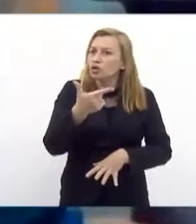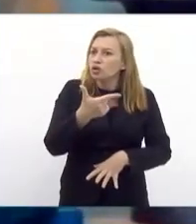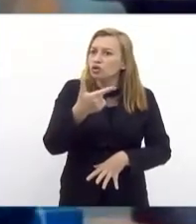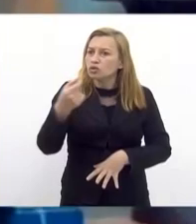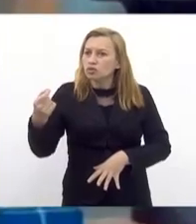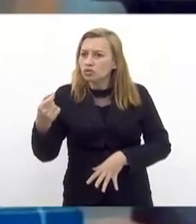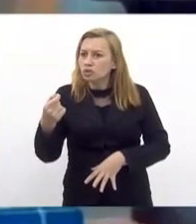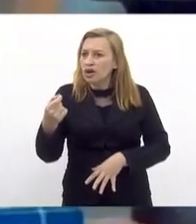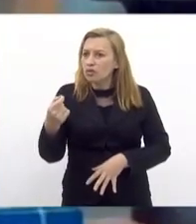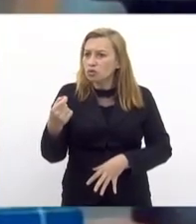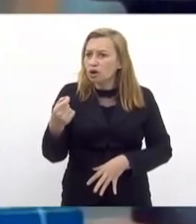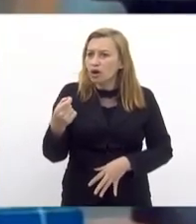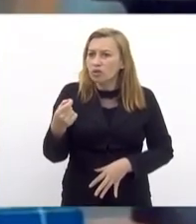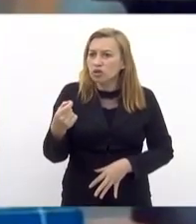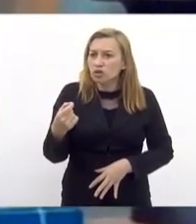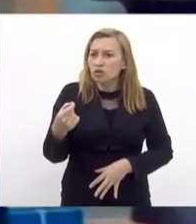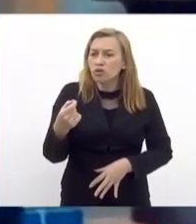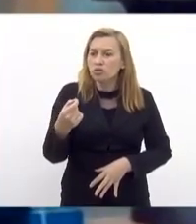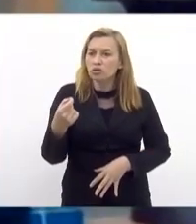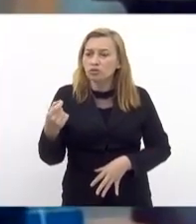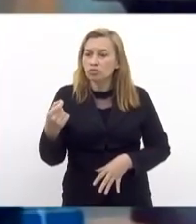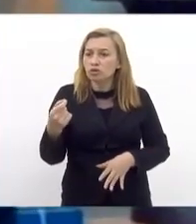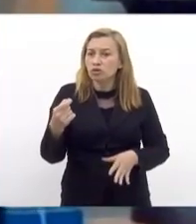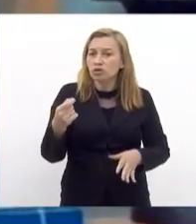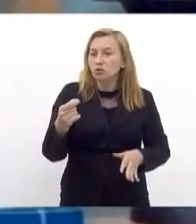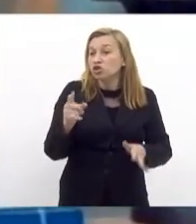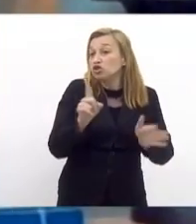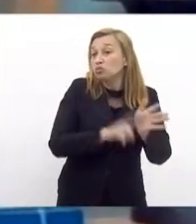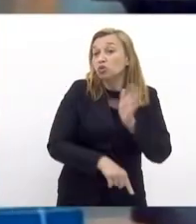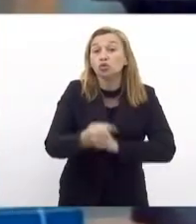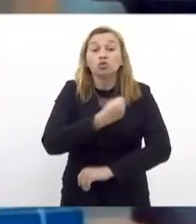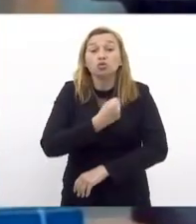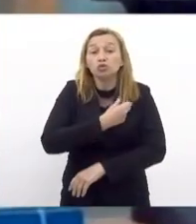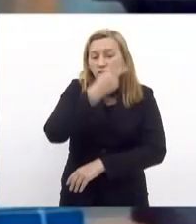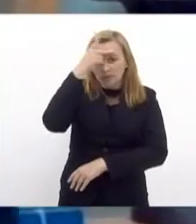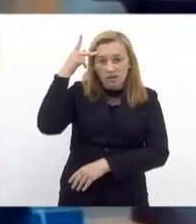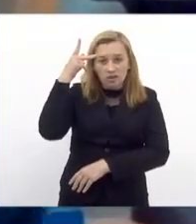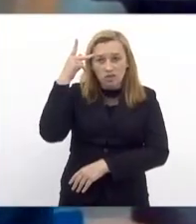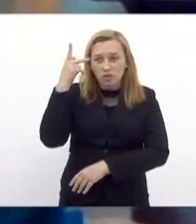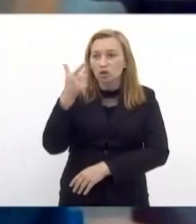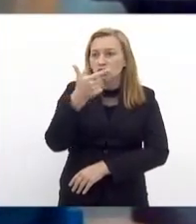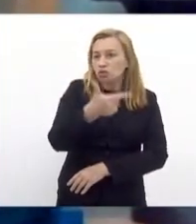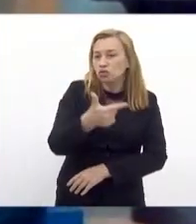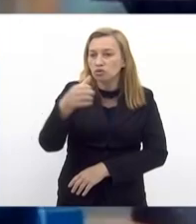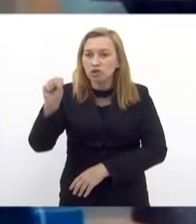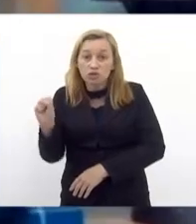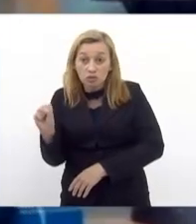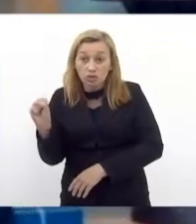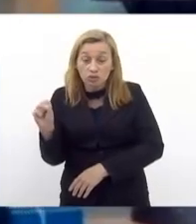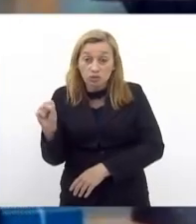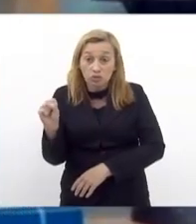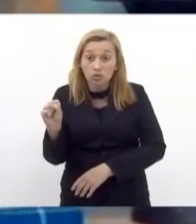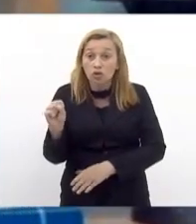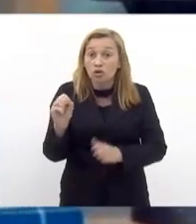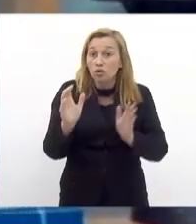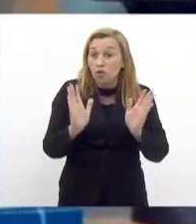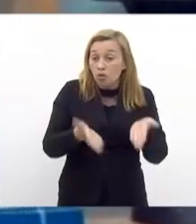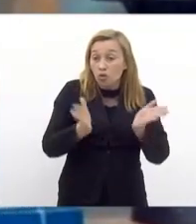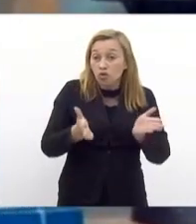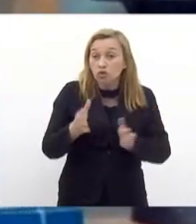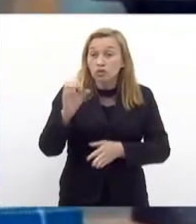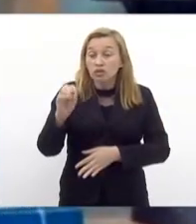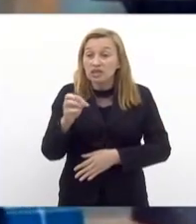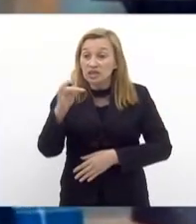ele já vem caindo desde 2014, caiu notariamente em 2018, despencou. Hoje o Santos